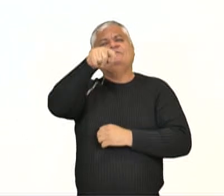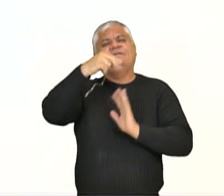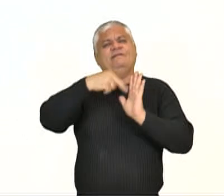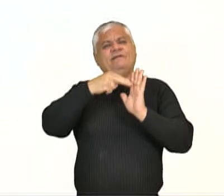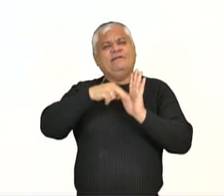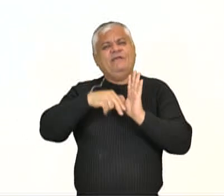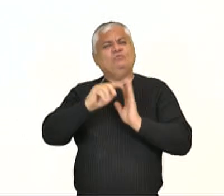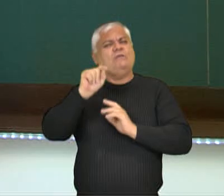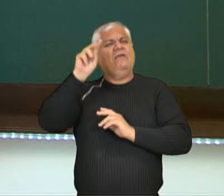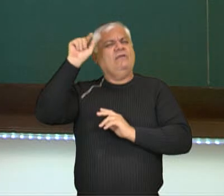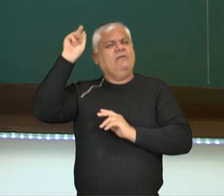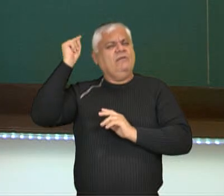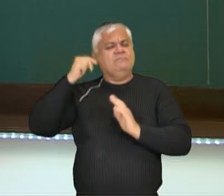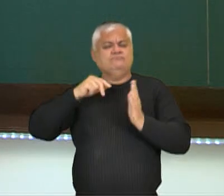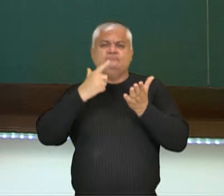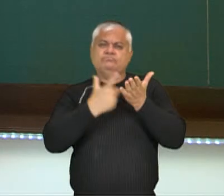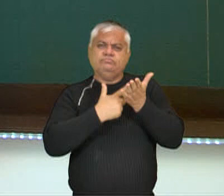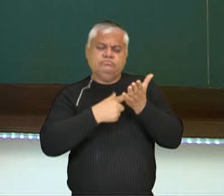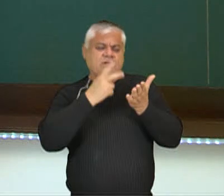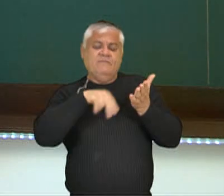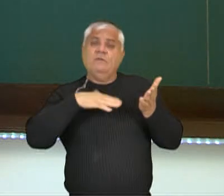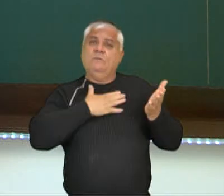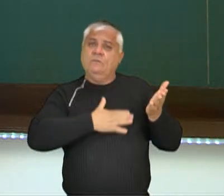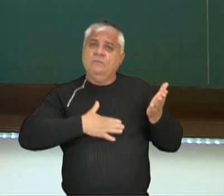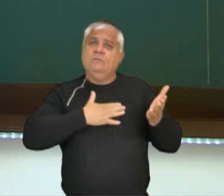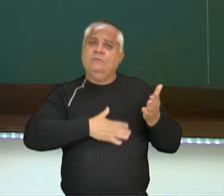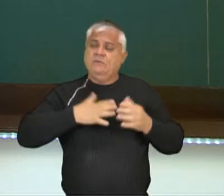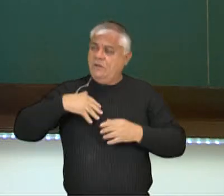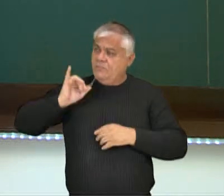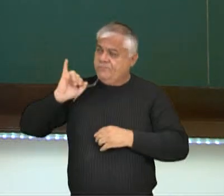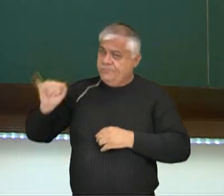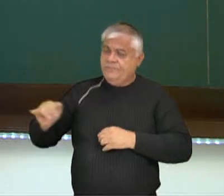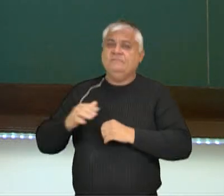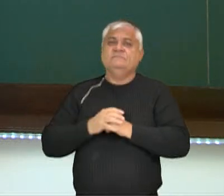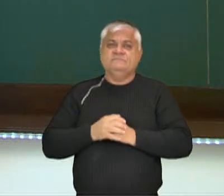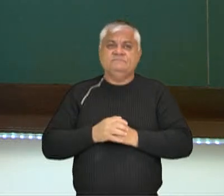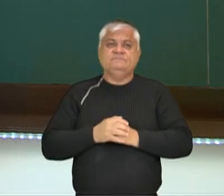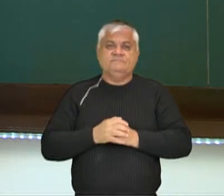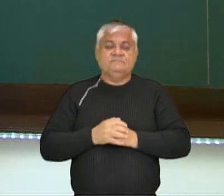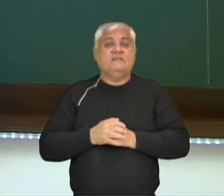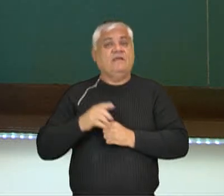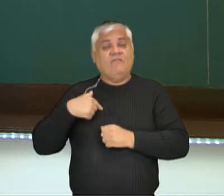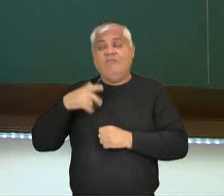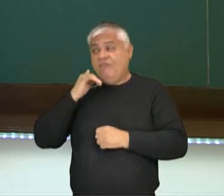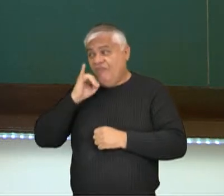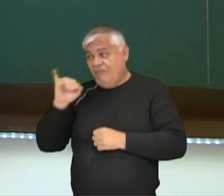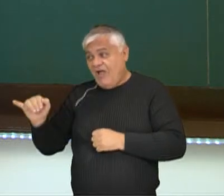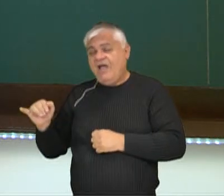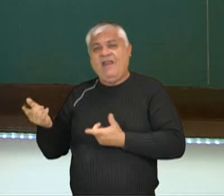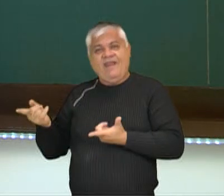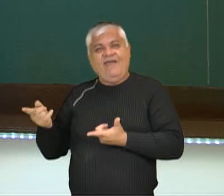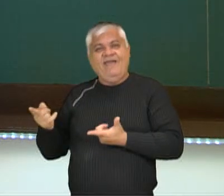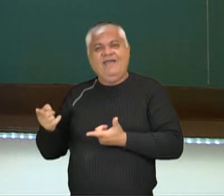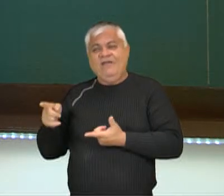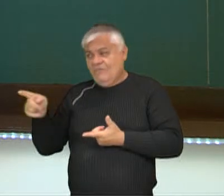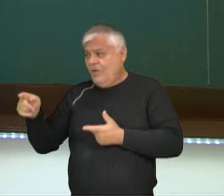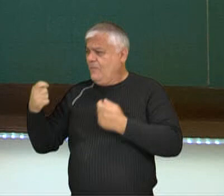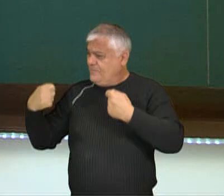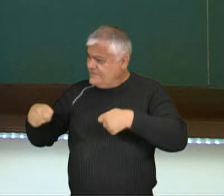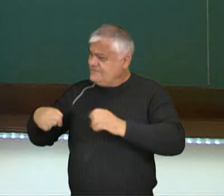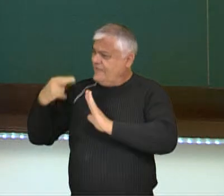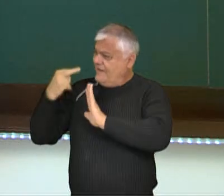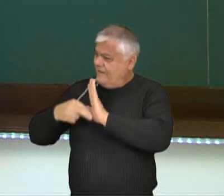que já faz tempo que você leu, mas você gostou bastante. Gostaria de recomendá-lo a alguém, tá? Então você vai